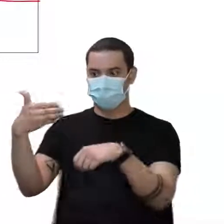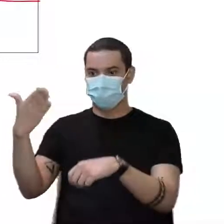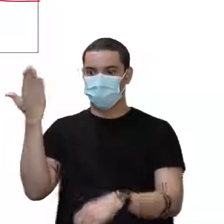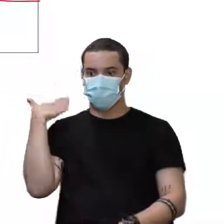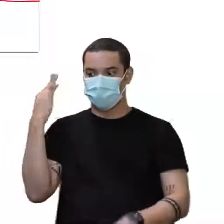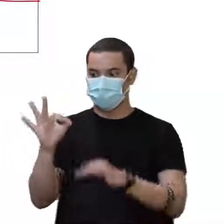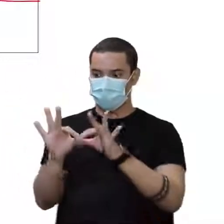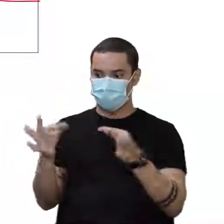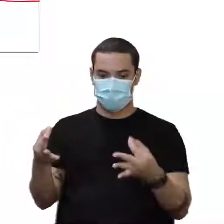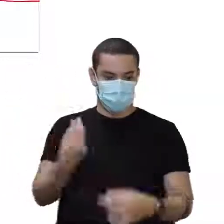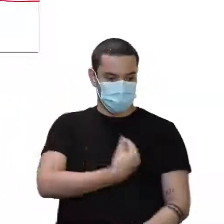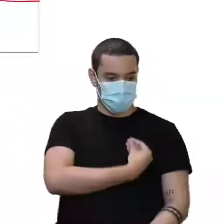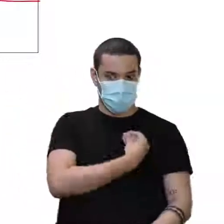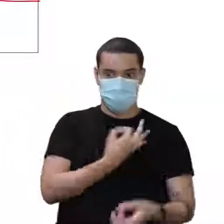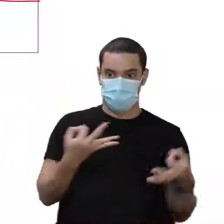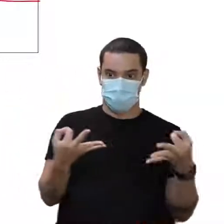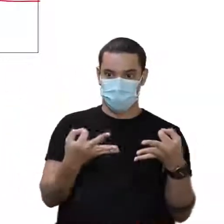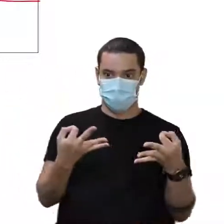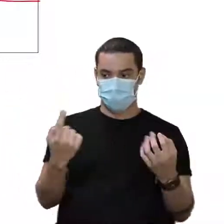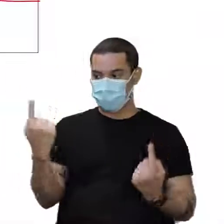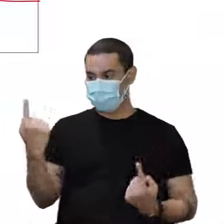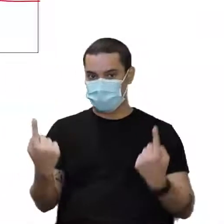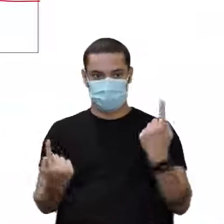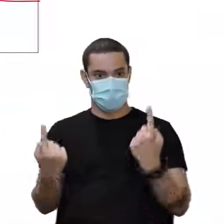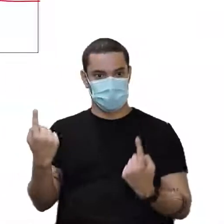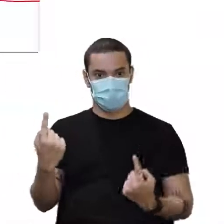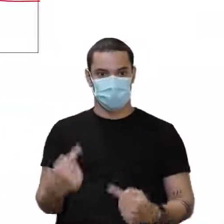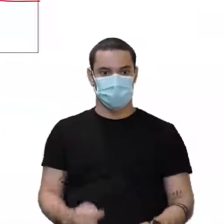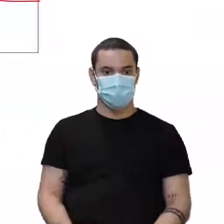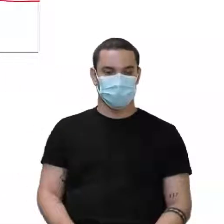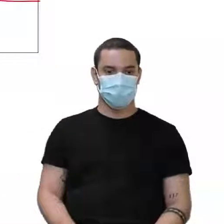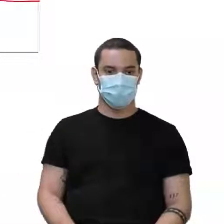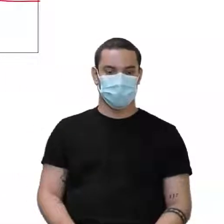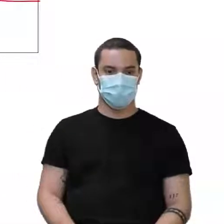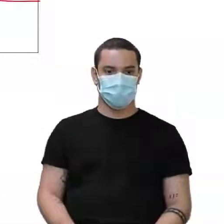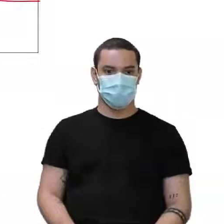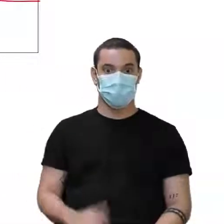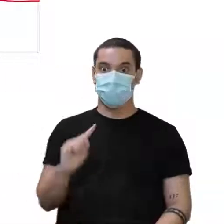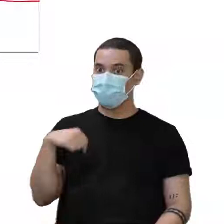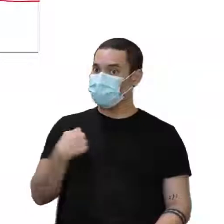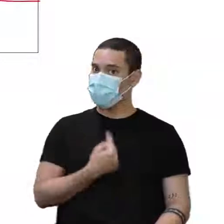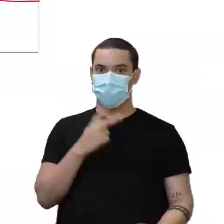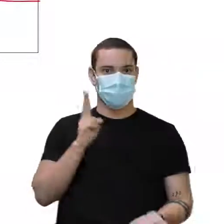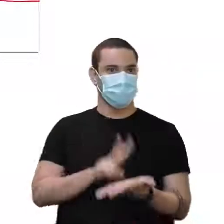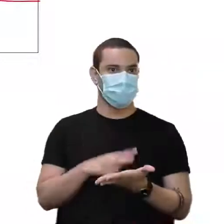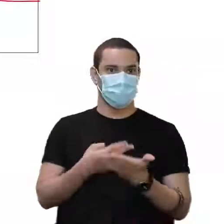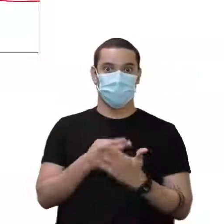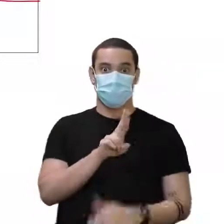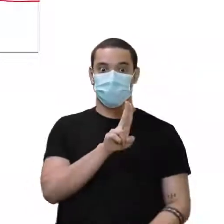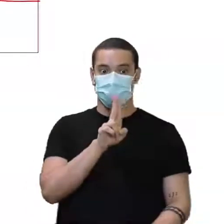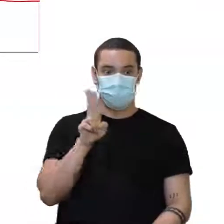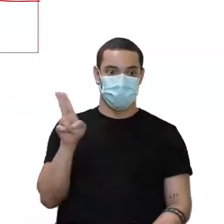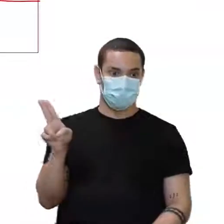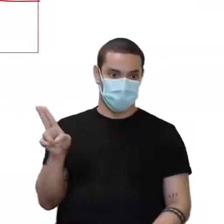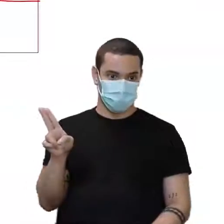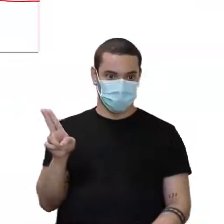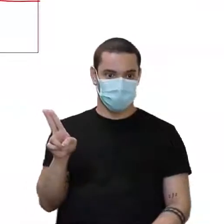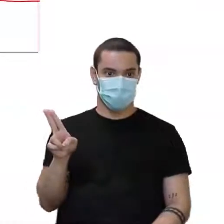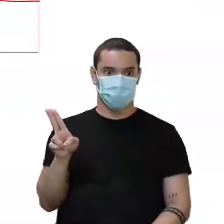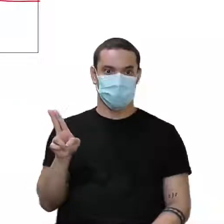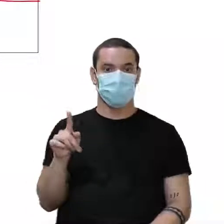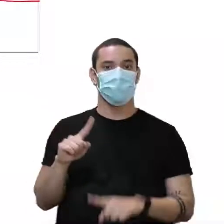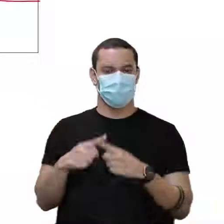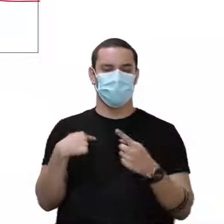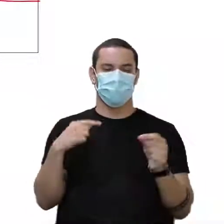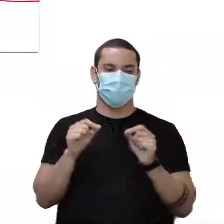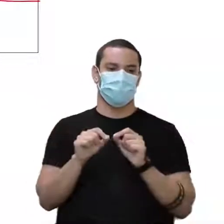perfeito. Ó, Mark eu vou colocar Mark e Joana. Se bem que a gente não traduz, tá? A gente não muda os nomes de inglês para português, mas